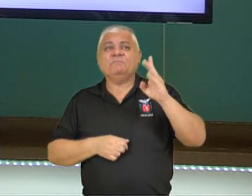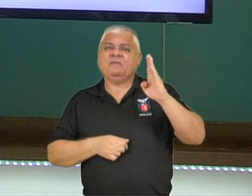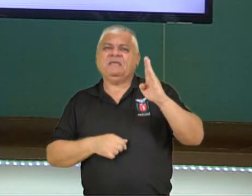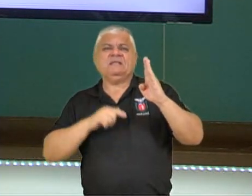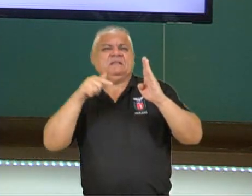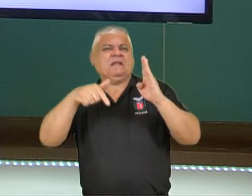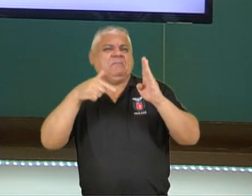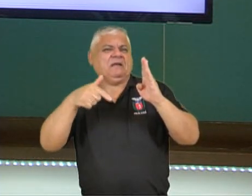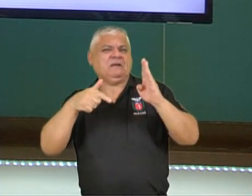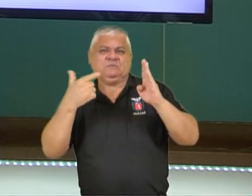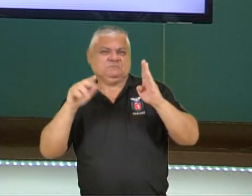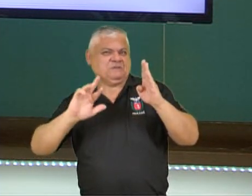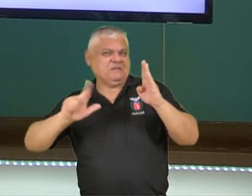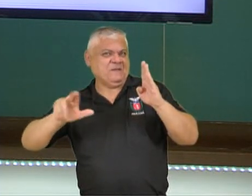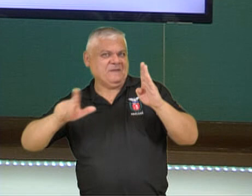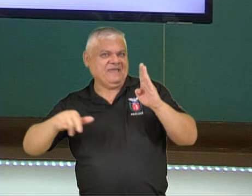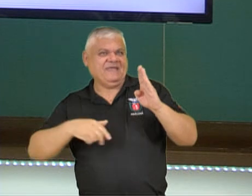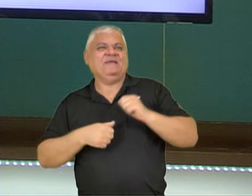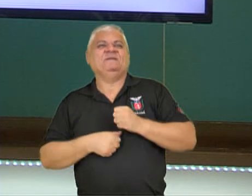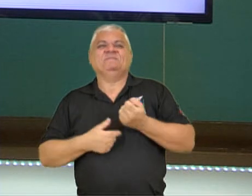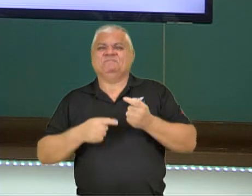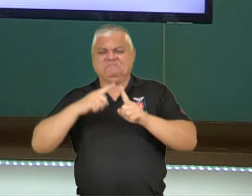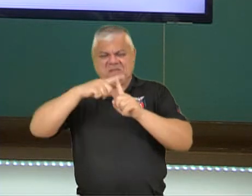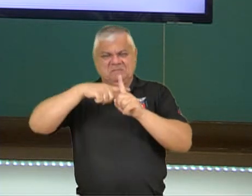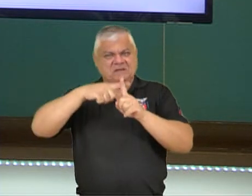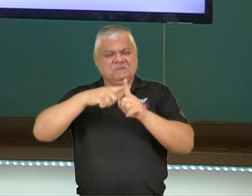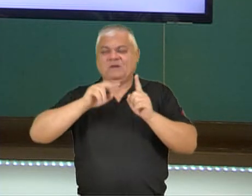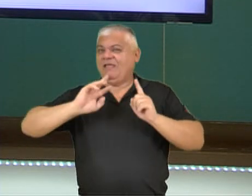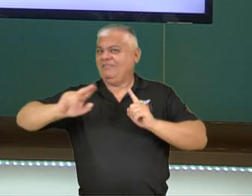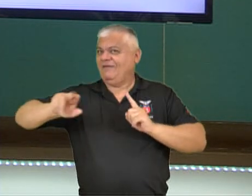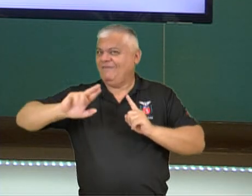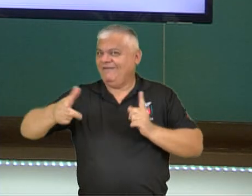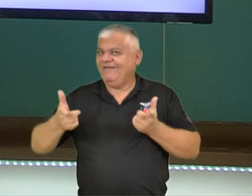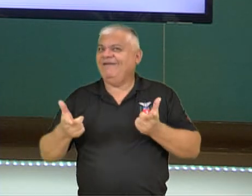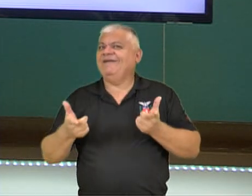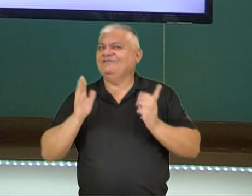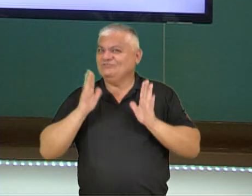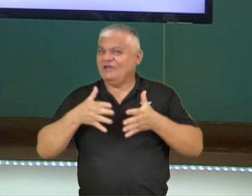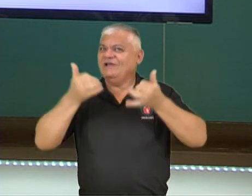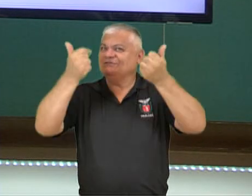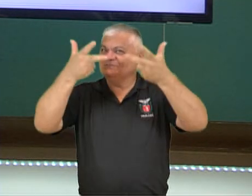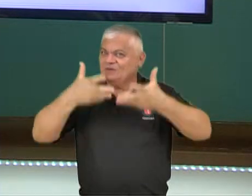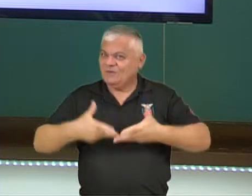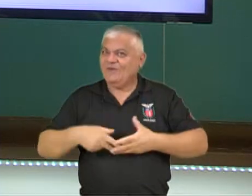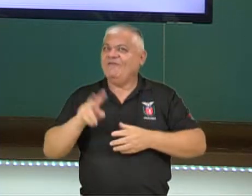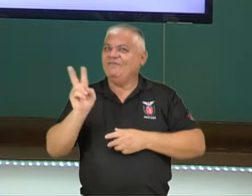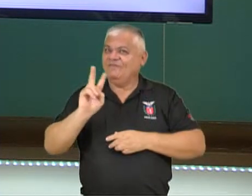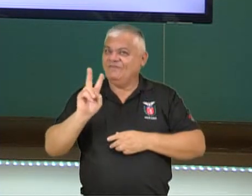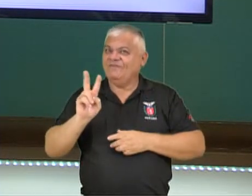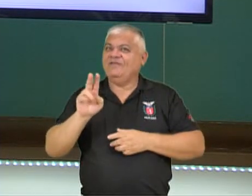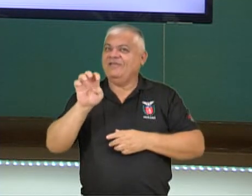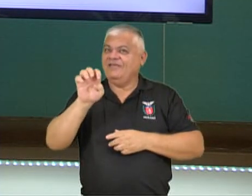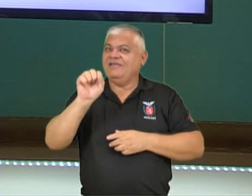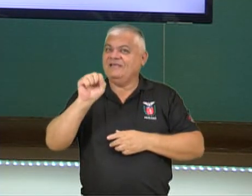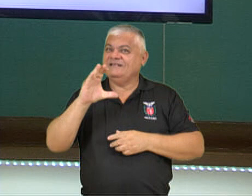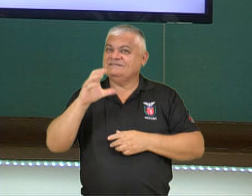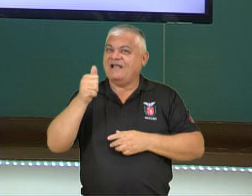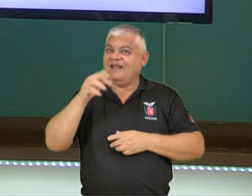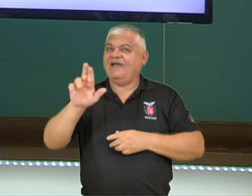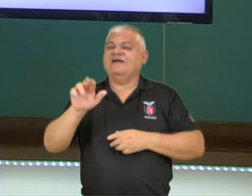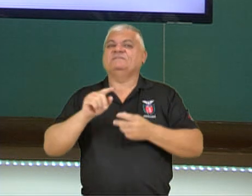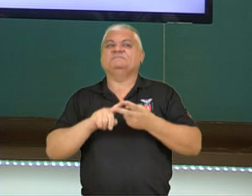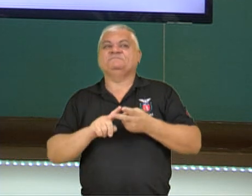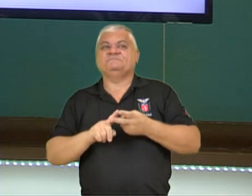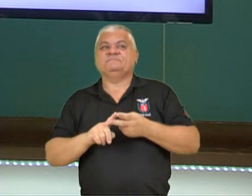grandeza escalar, e temperatura depois. Então, já era. Temperatura, a gente já falou que é uma grandeza escalar. O